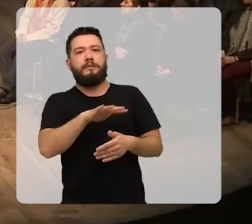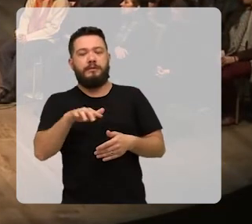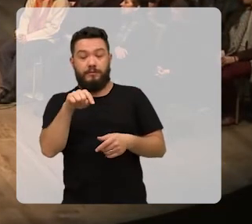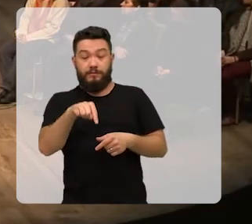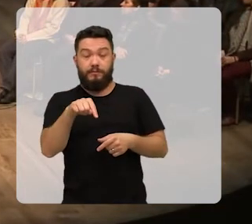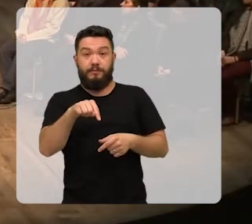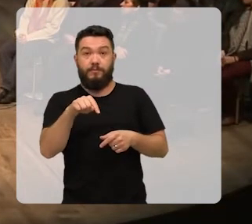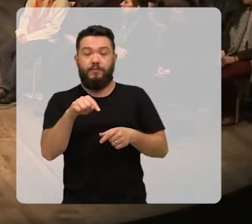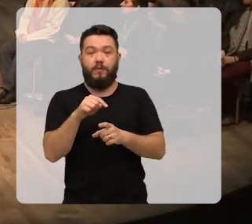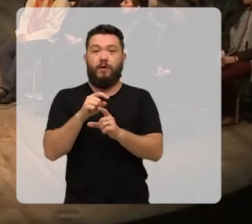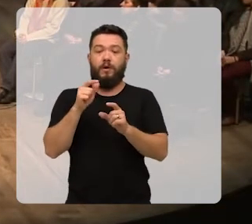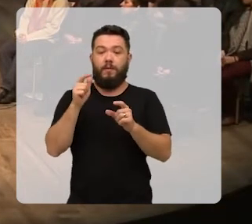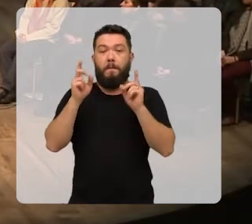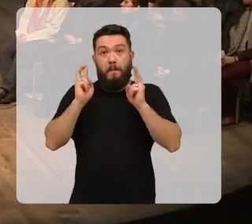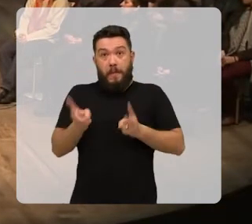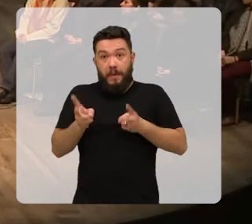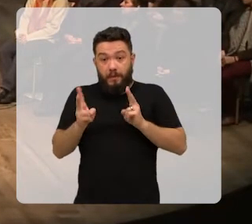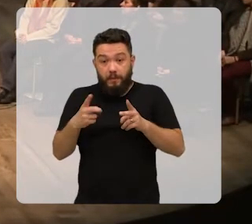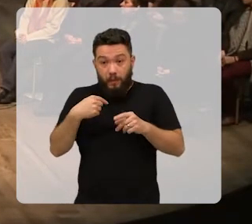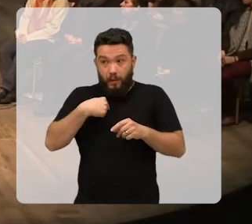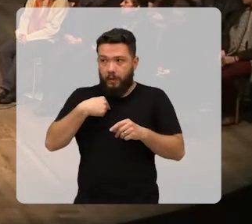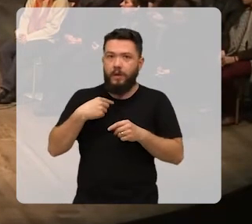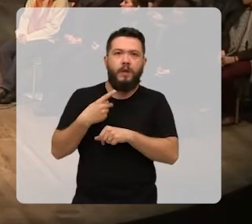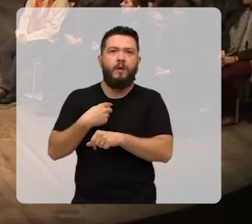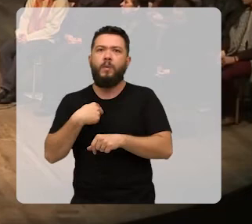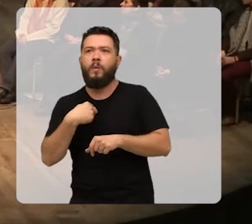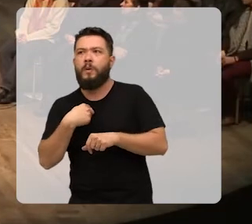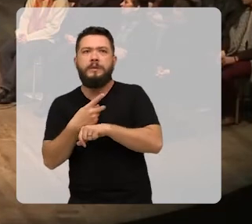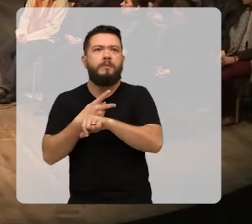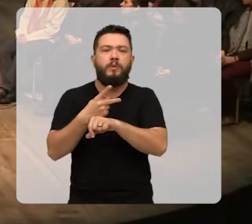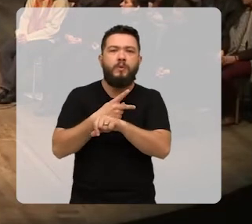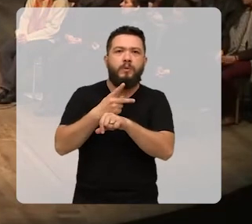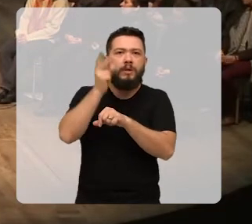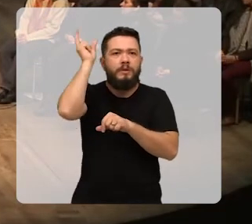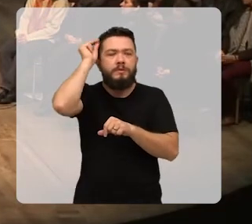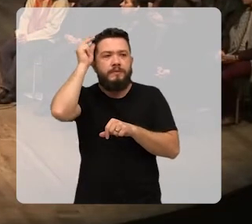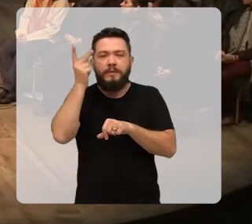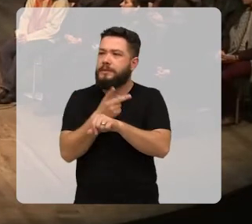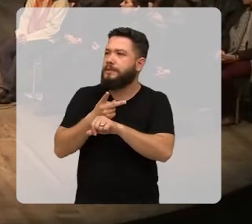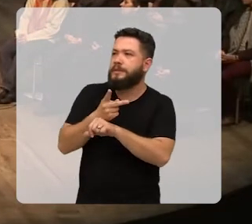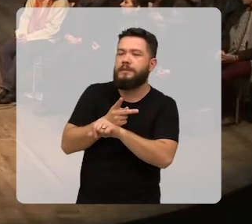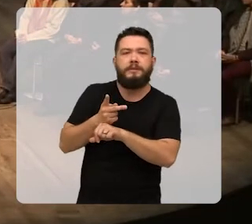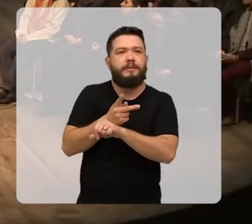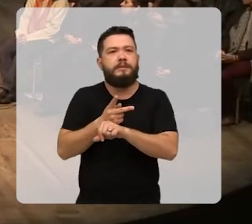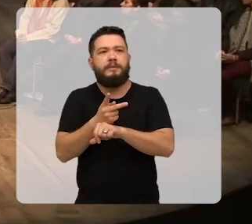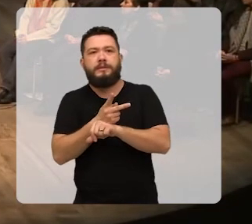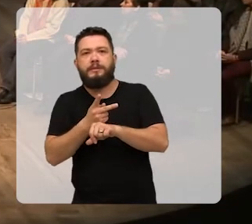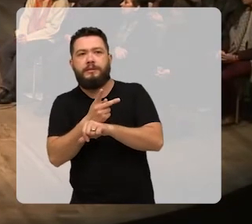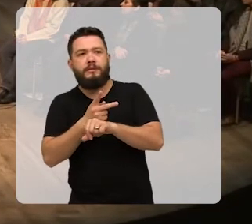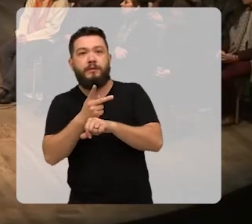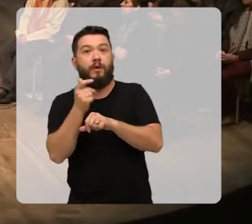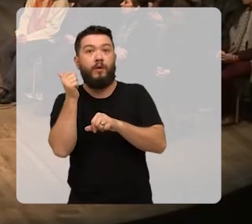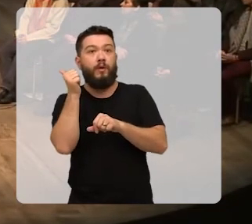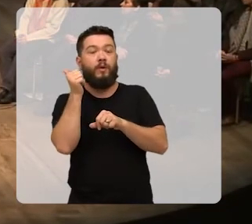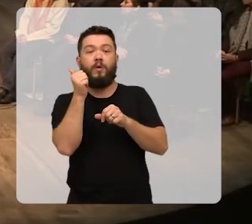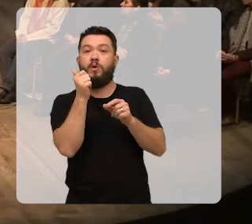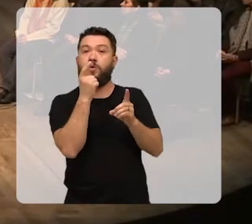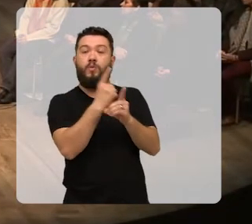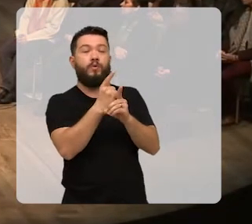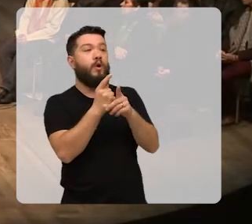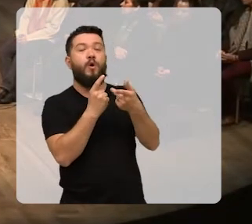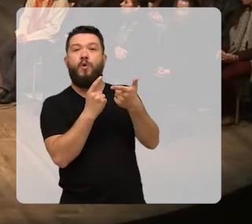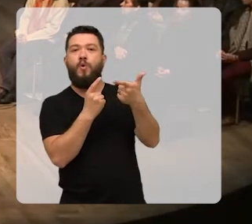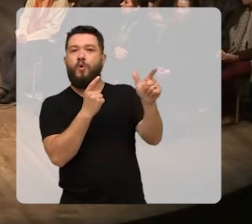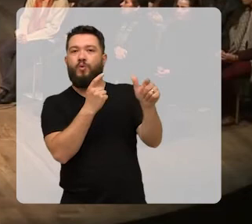encontrar no mesmo campo que eu fui procurar e achei Margo e Ana eles eram colegas.